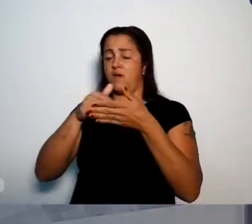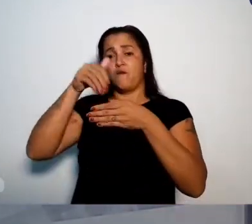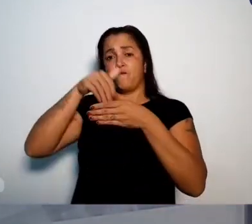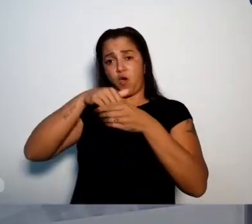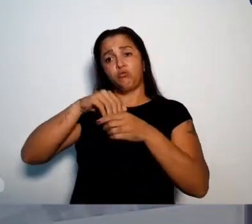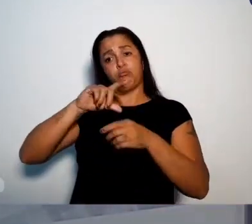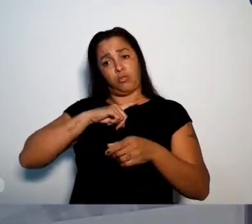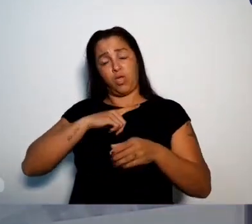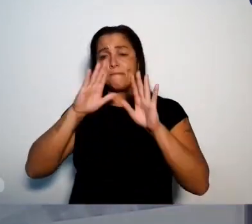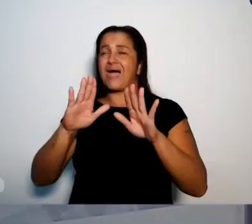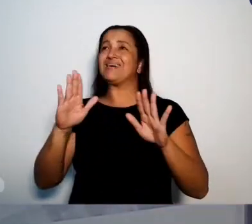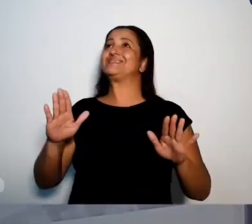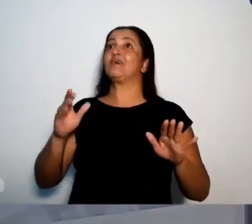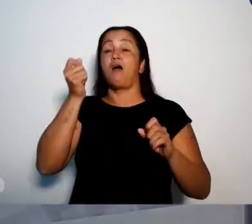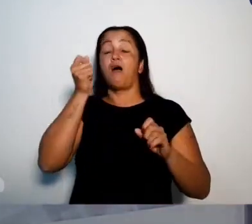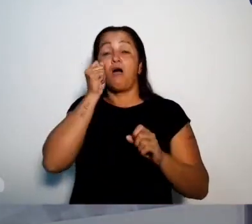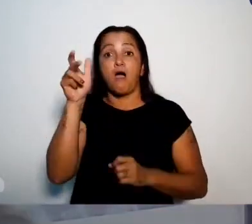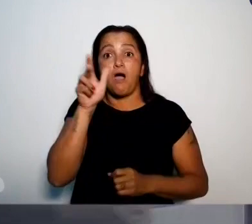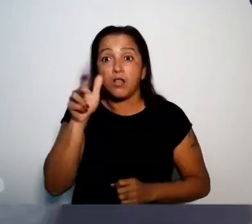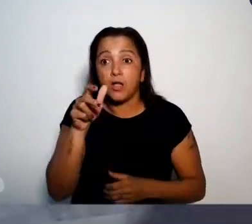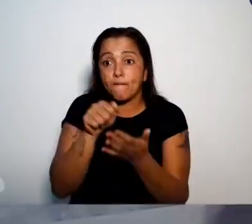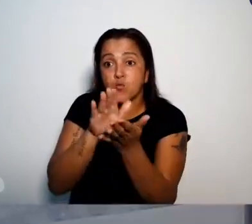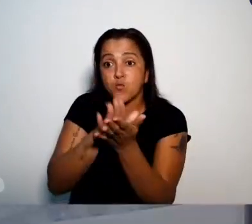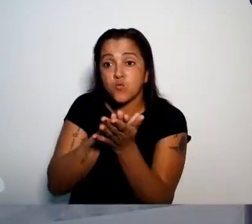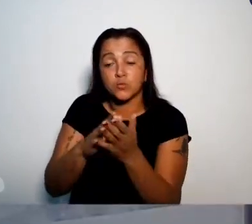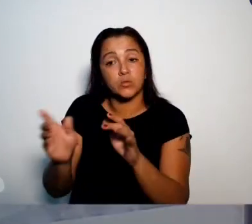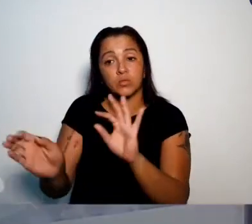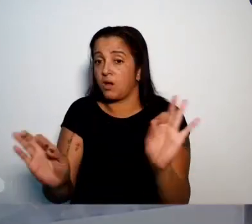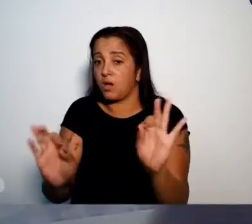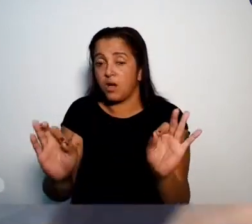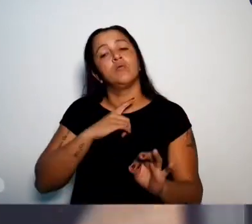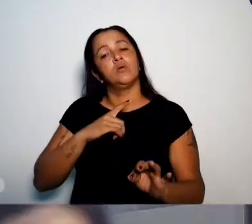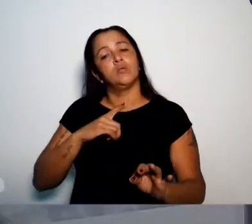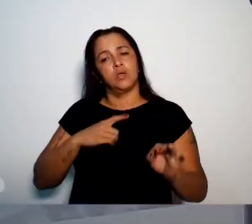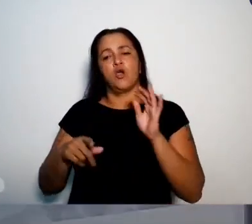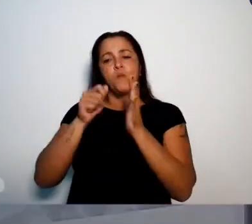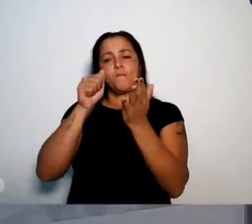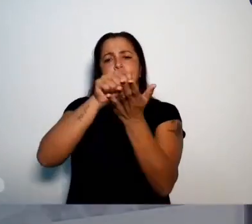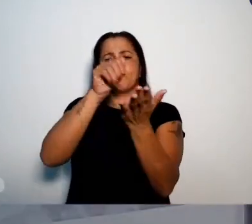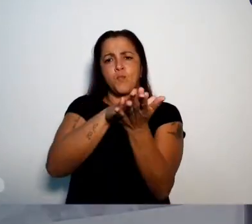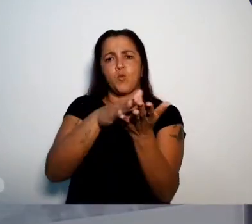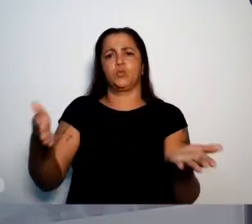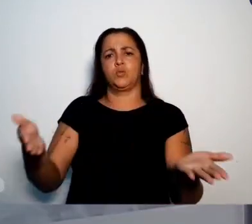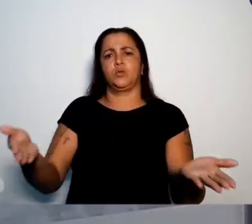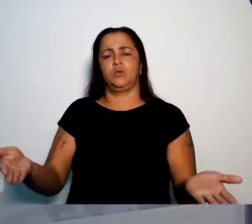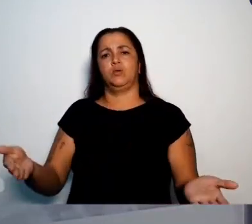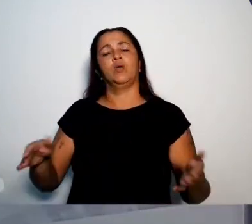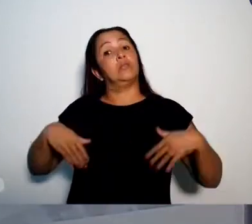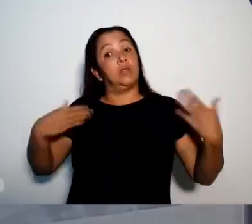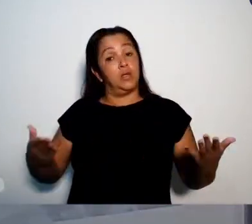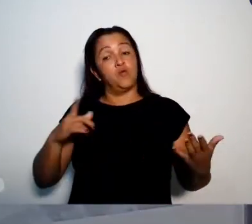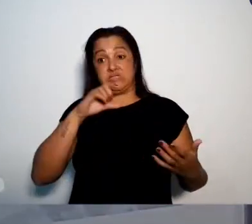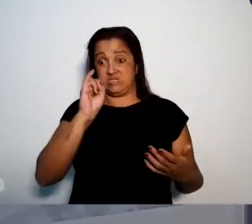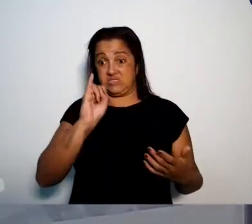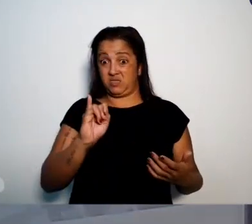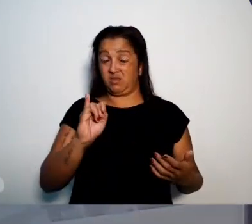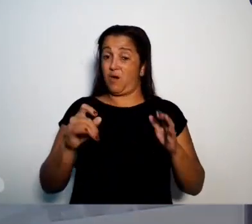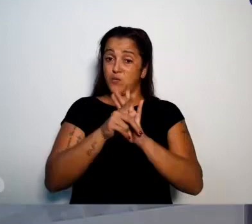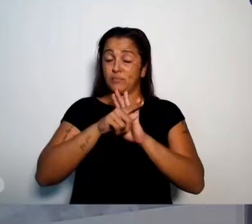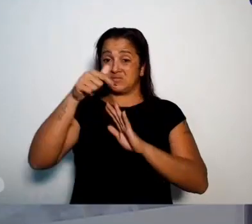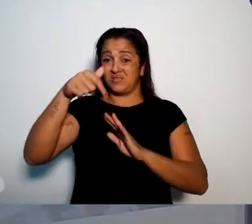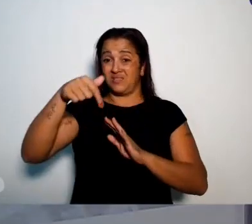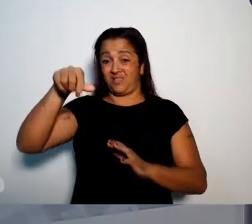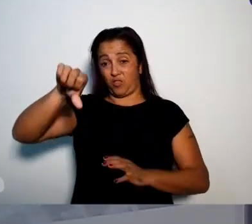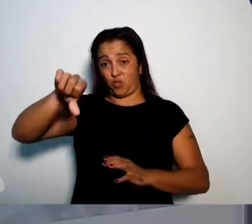alerte em punição, não. Não se alerte de multa. Entendeu? O meu sogro de 79 anos me perguntou, viu,